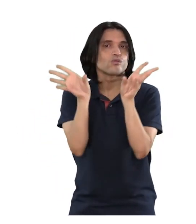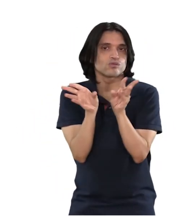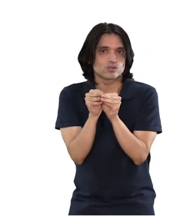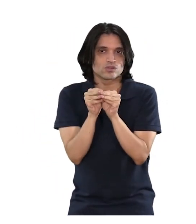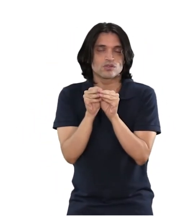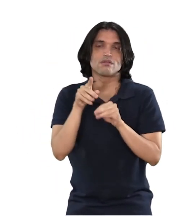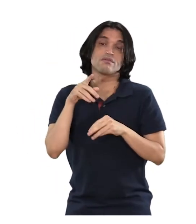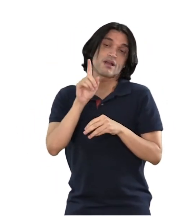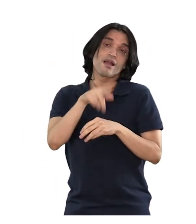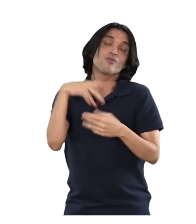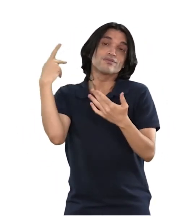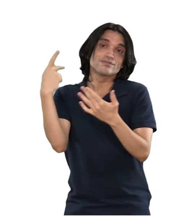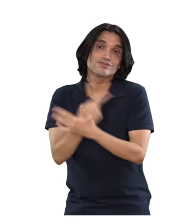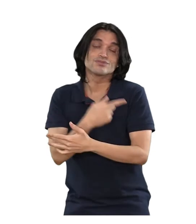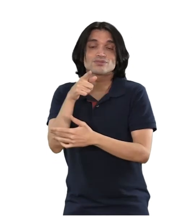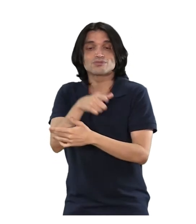disso, introduzem